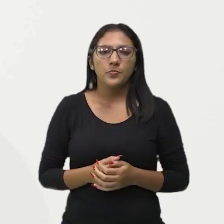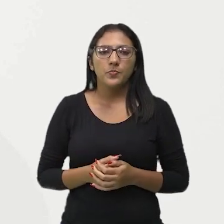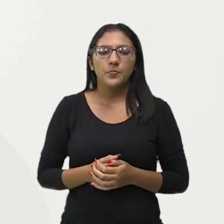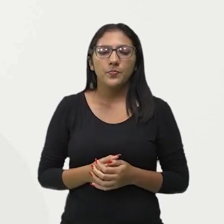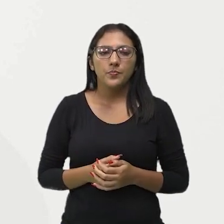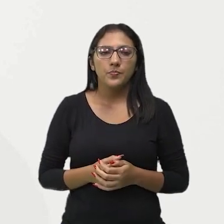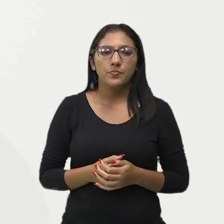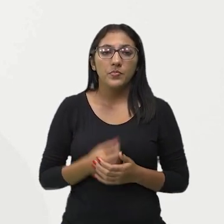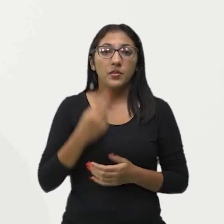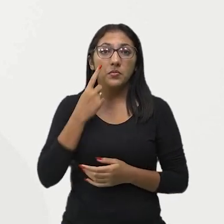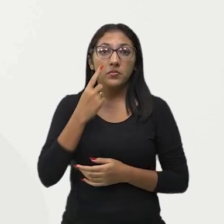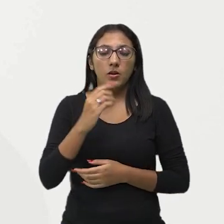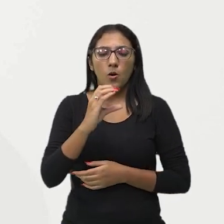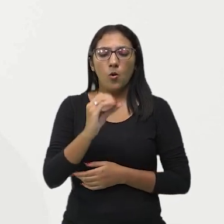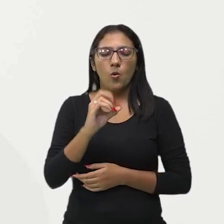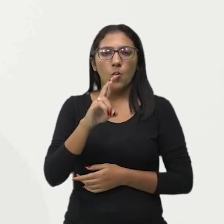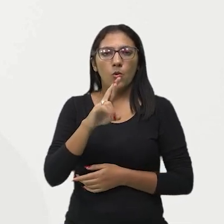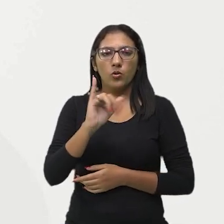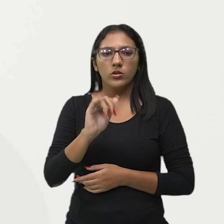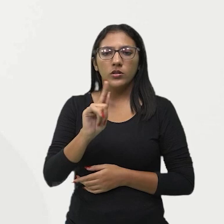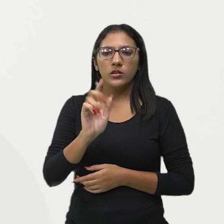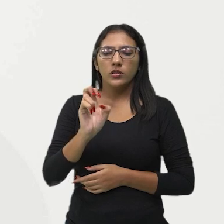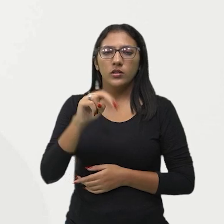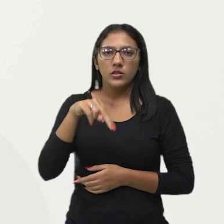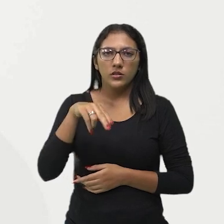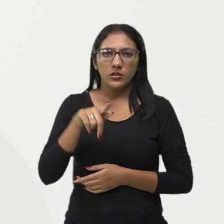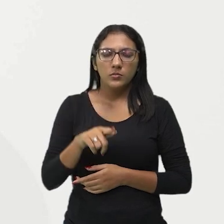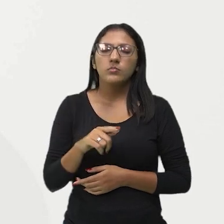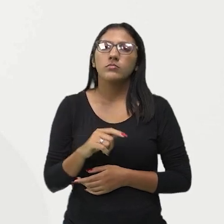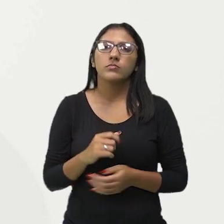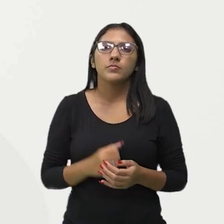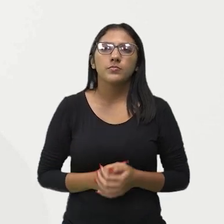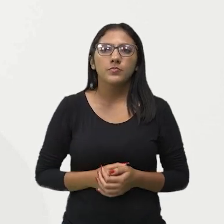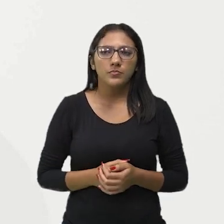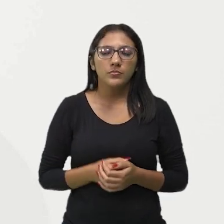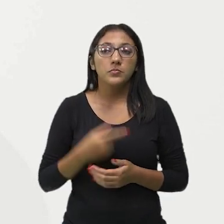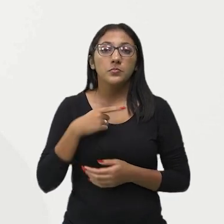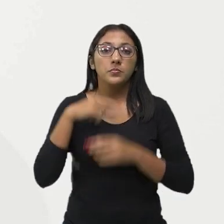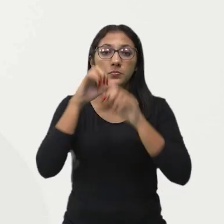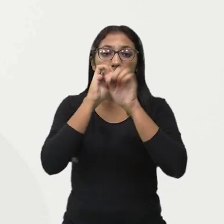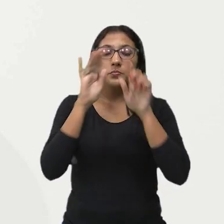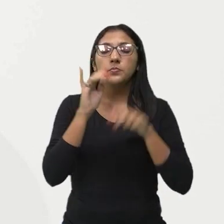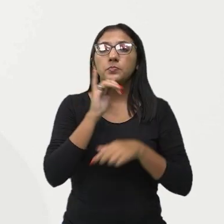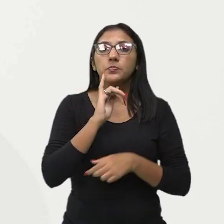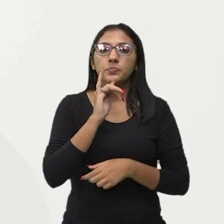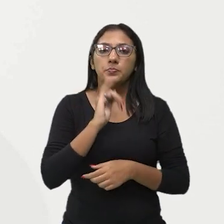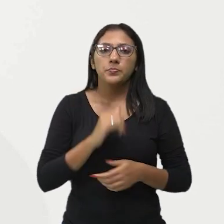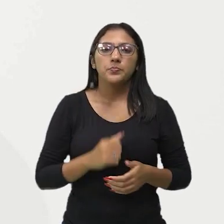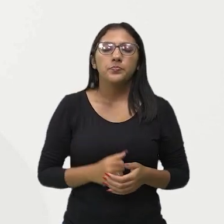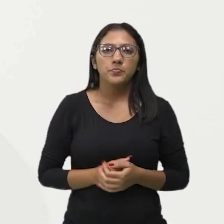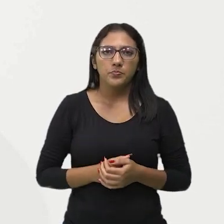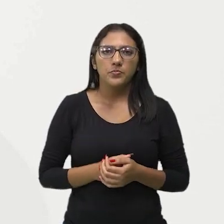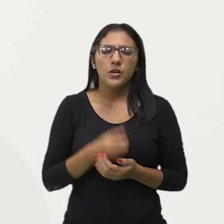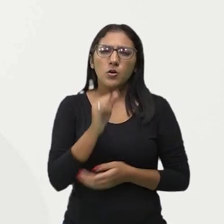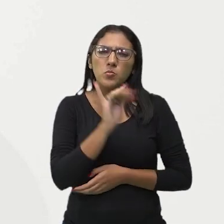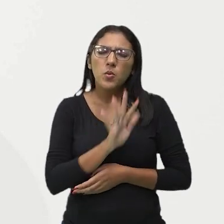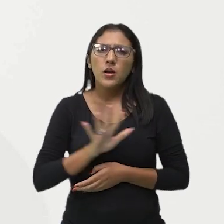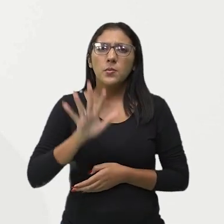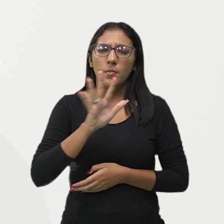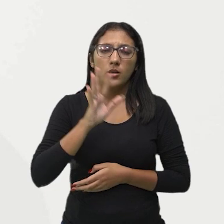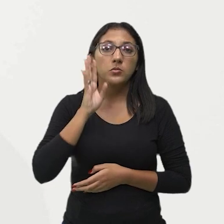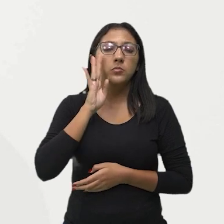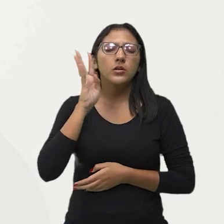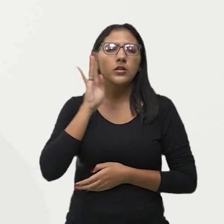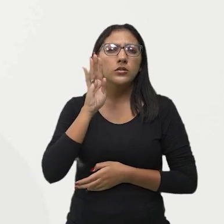claro, a circunferência é um lugar geométrico de todos os pontos de um plano que estão